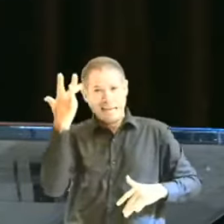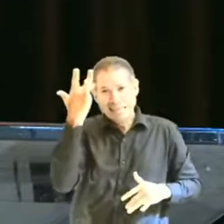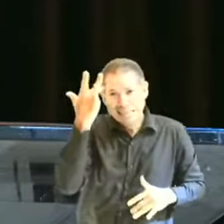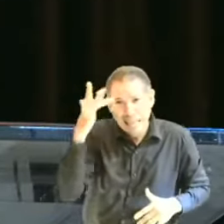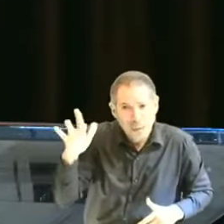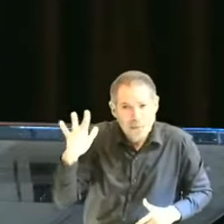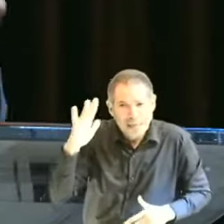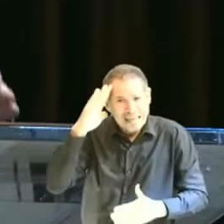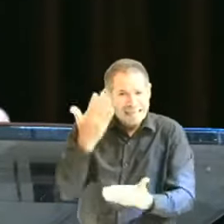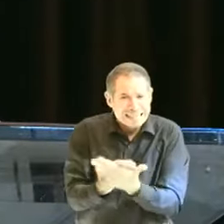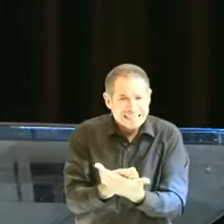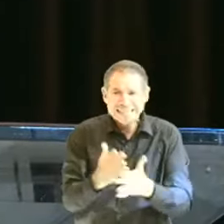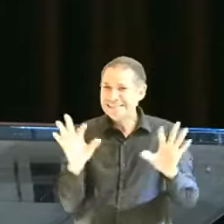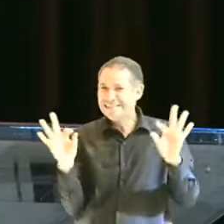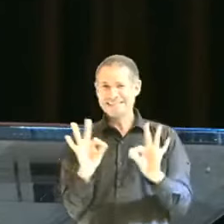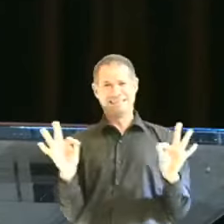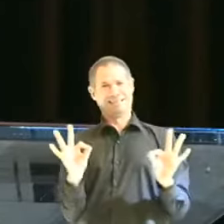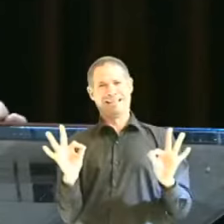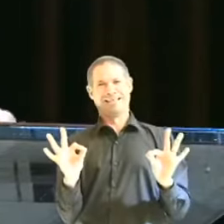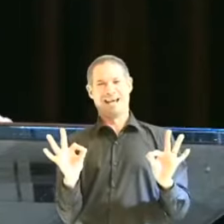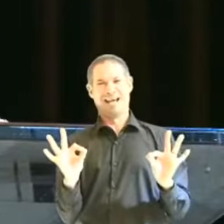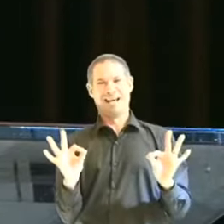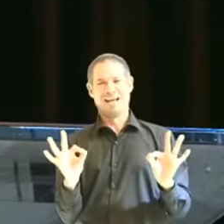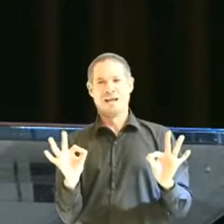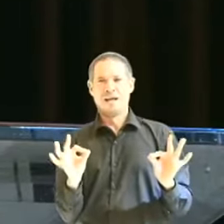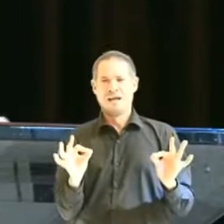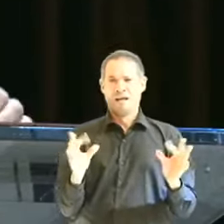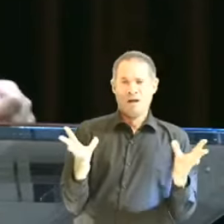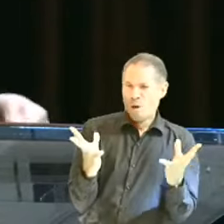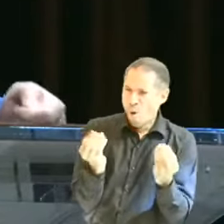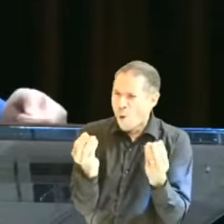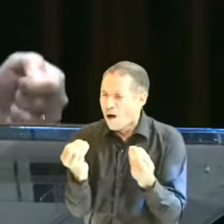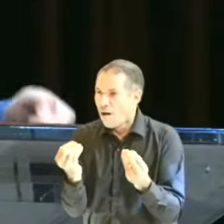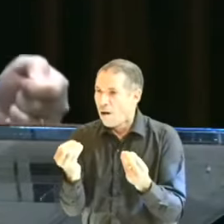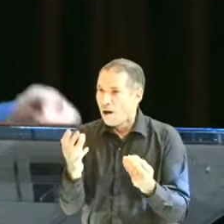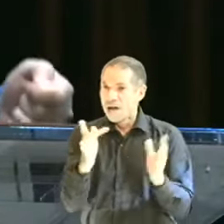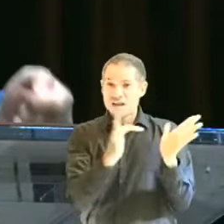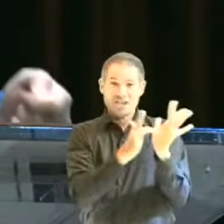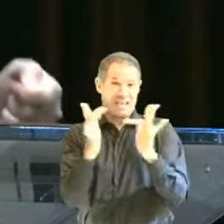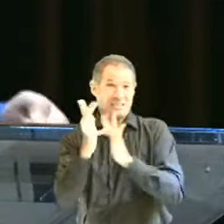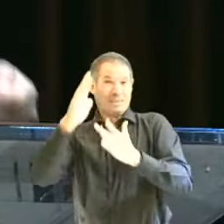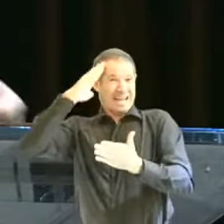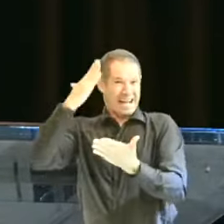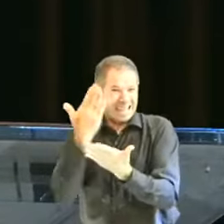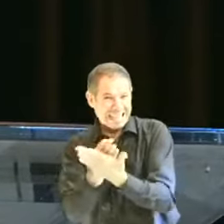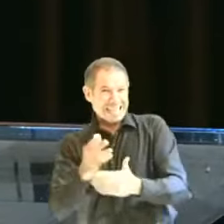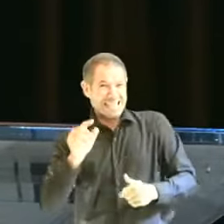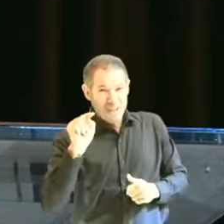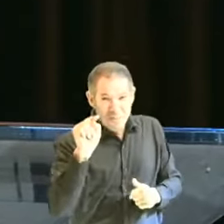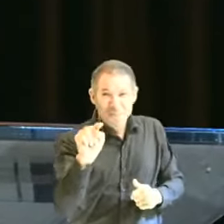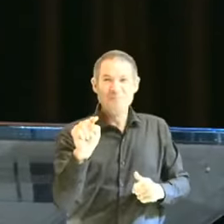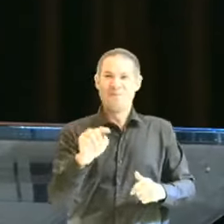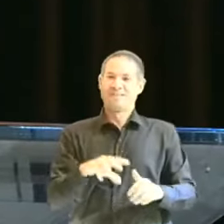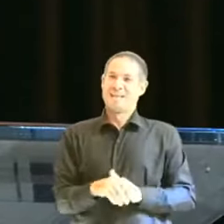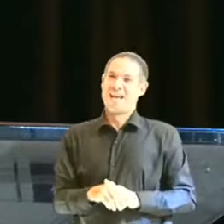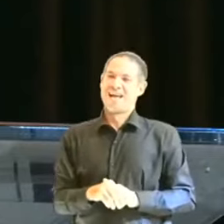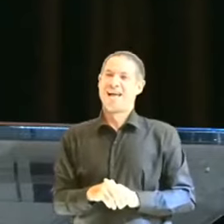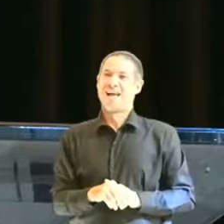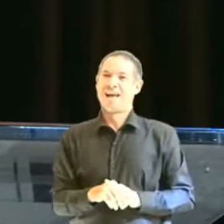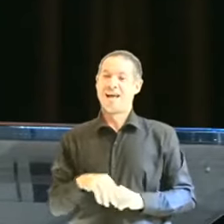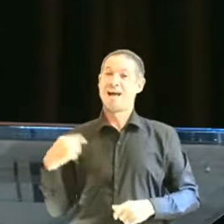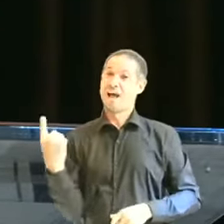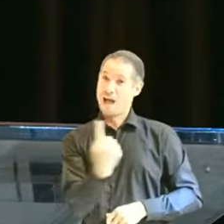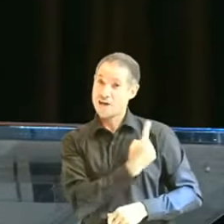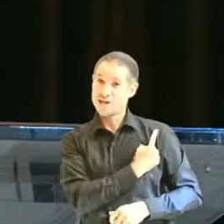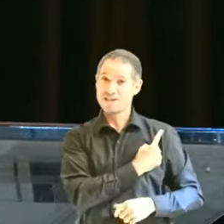acredita mais, ninguém acredita. Aí chega um bando de doidos e diz assim: Jesus acredita em você, não é? E aí a